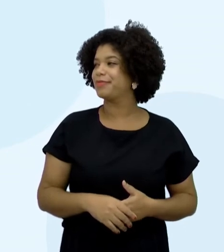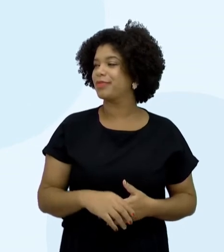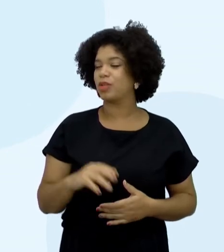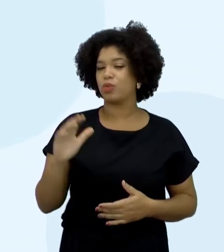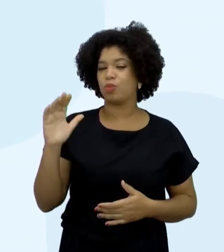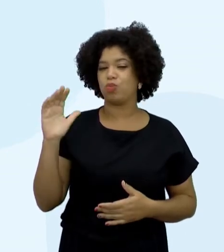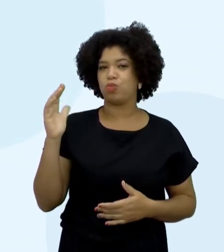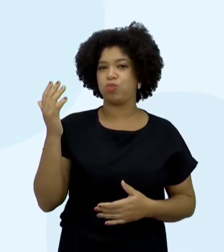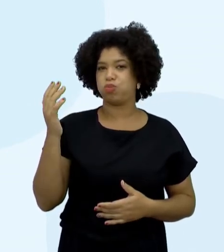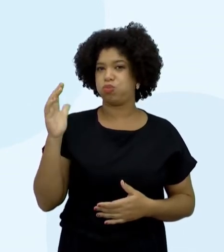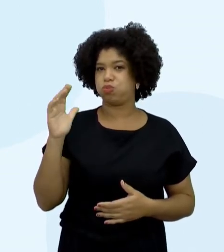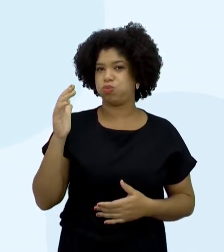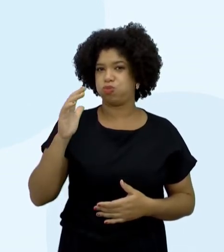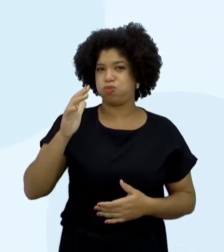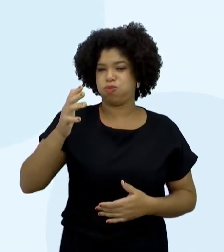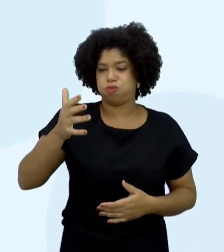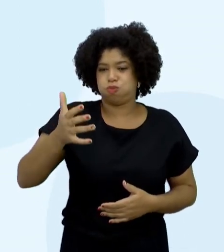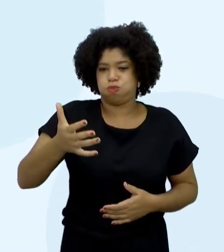grande,